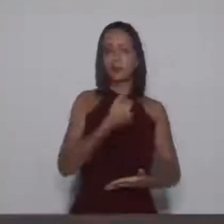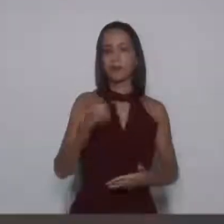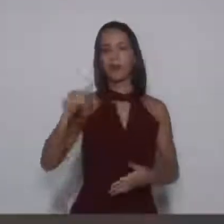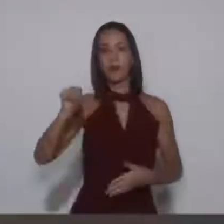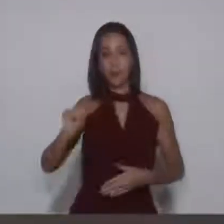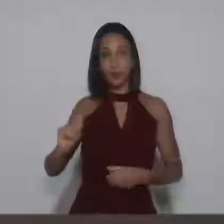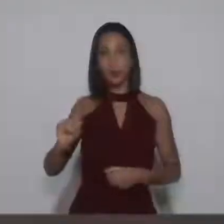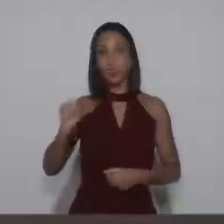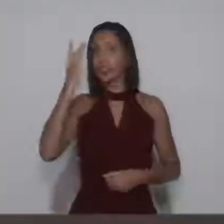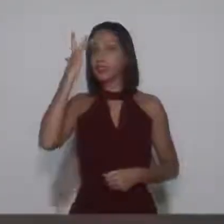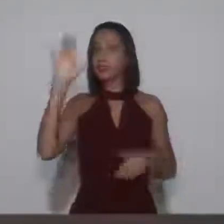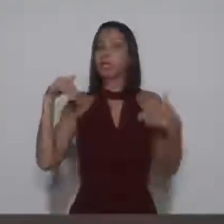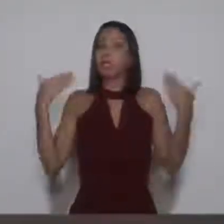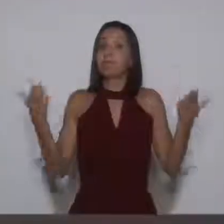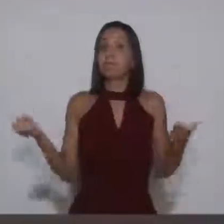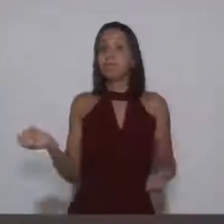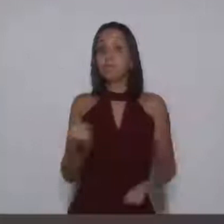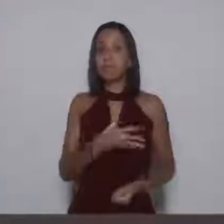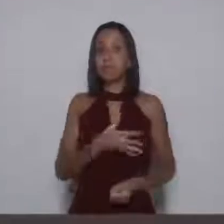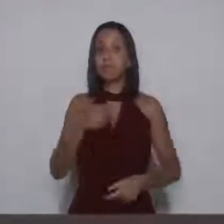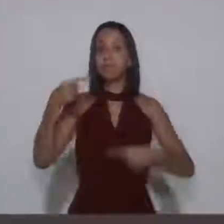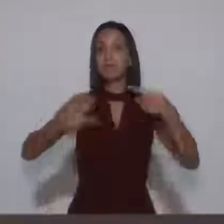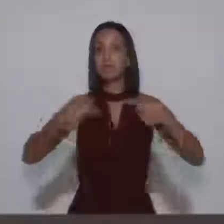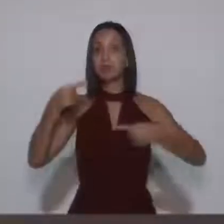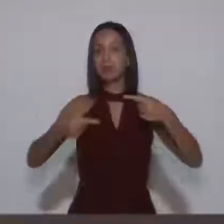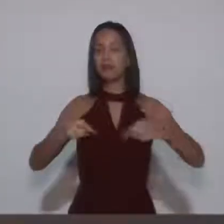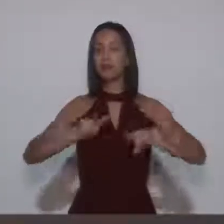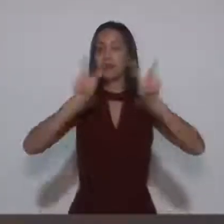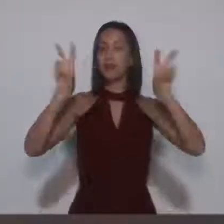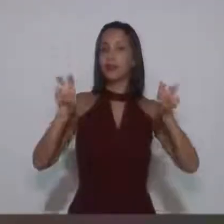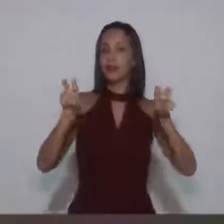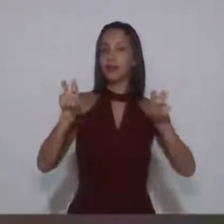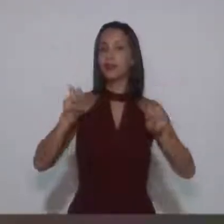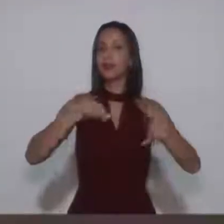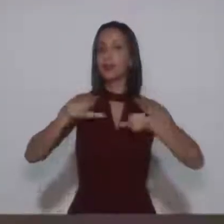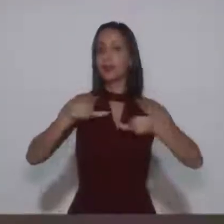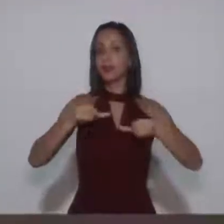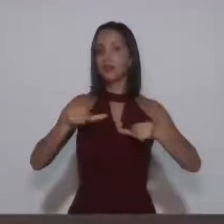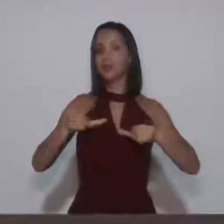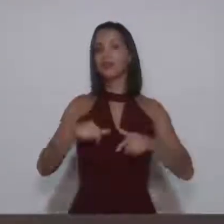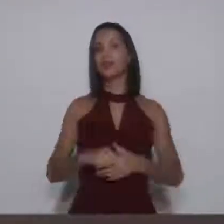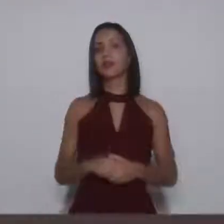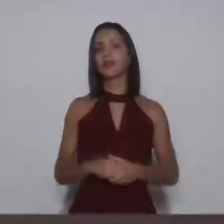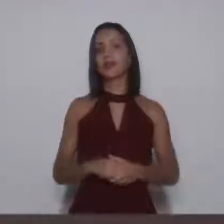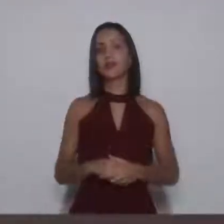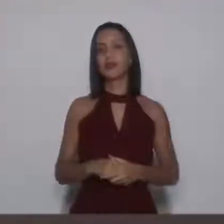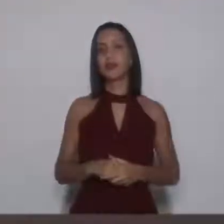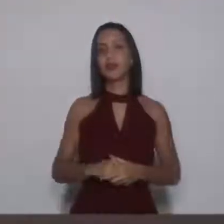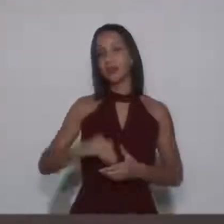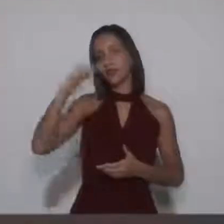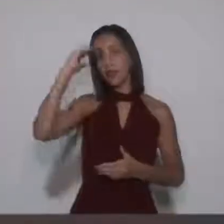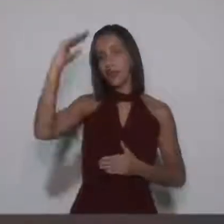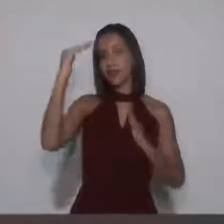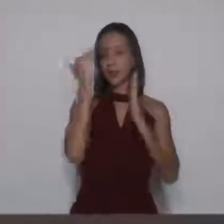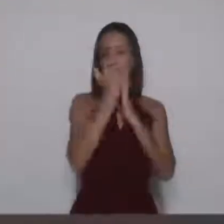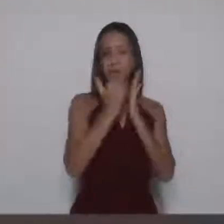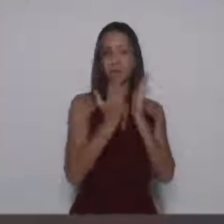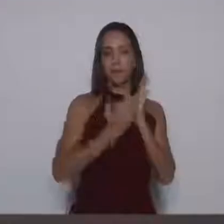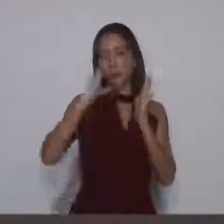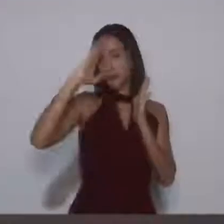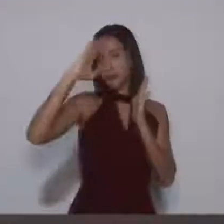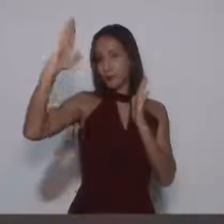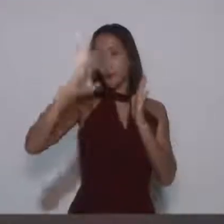né, nós não sabemos qual é a nova política aí em relação ao emprego, mas uma das questões que é fundamental e que ela é